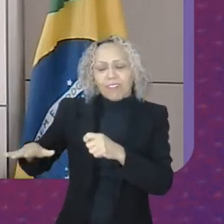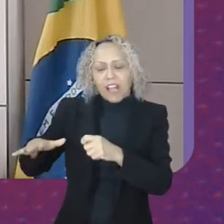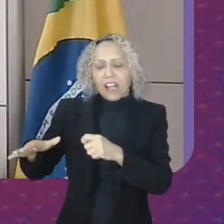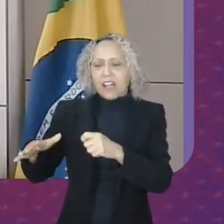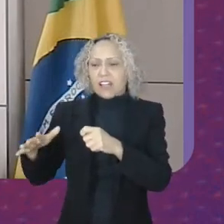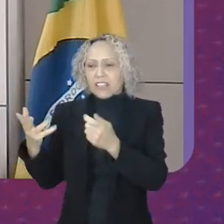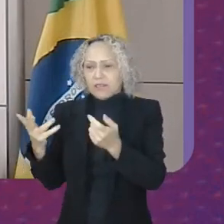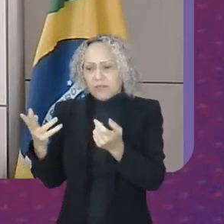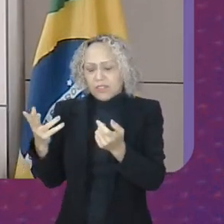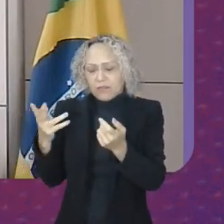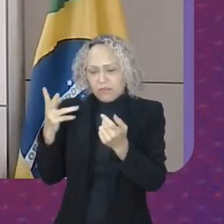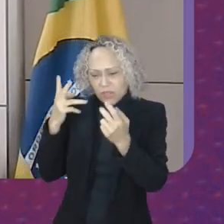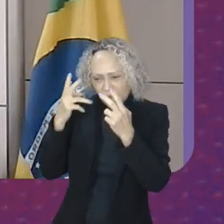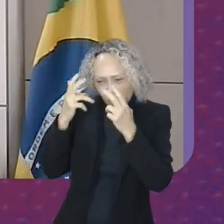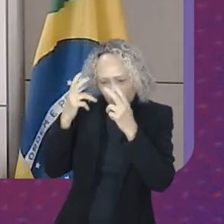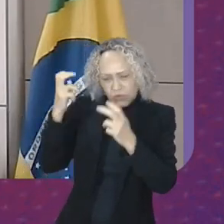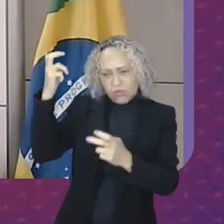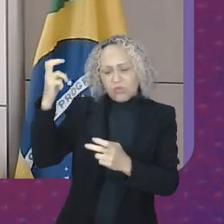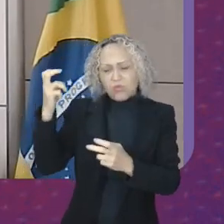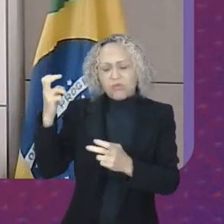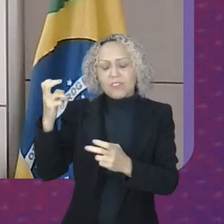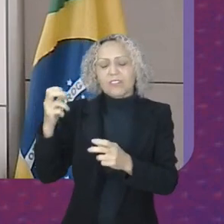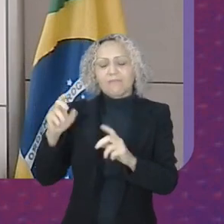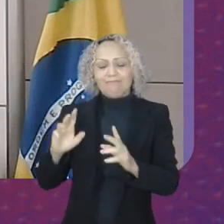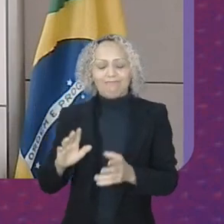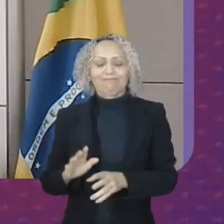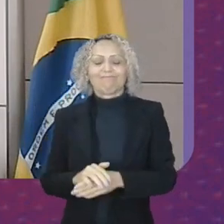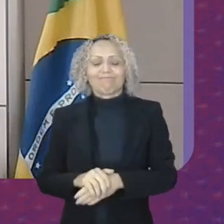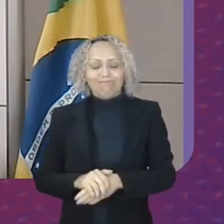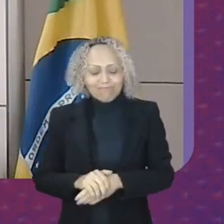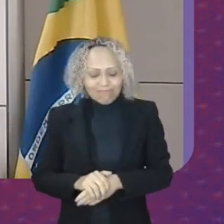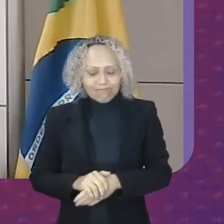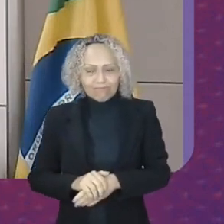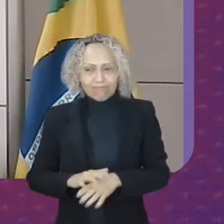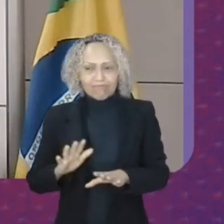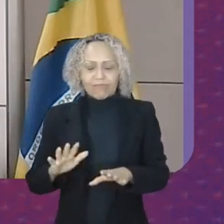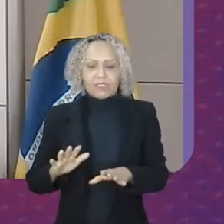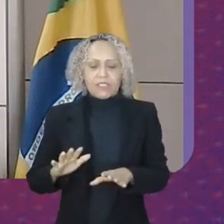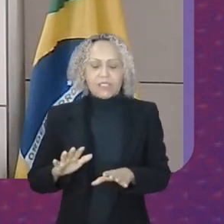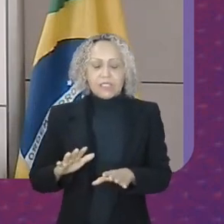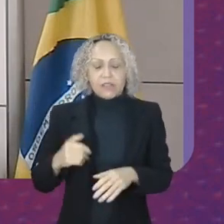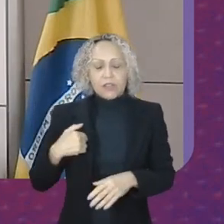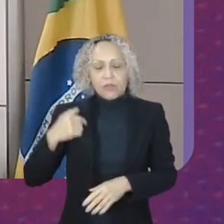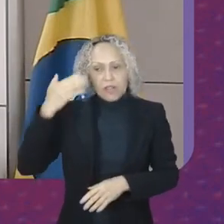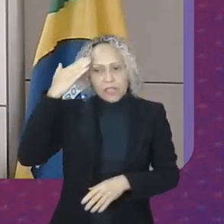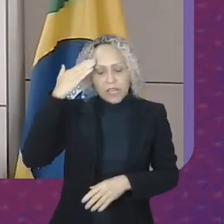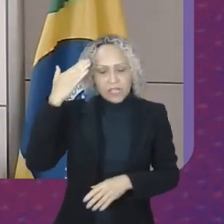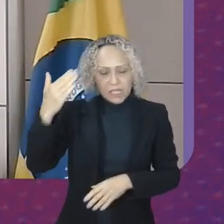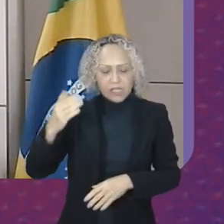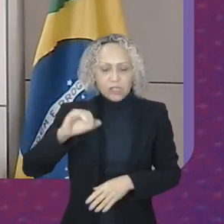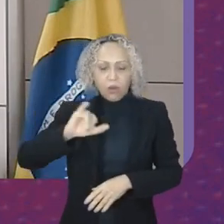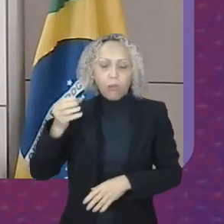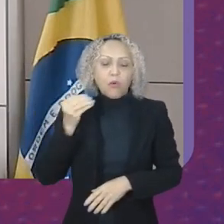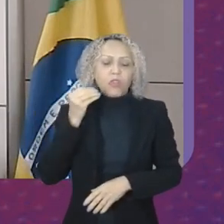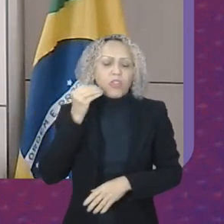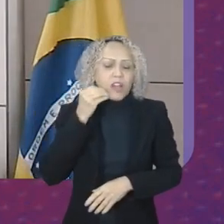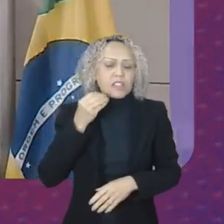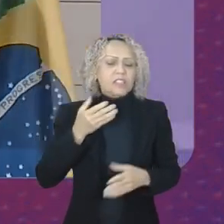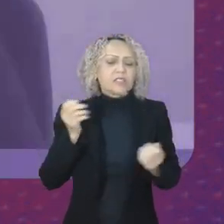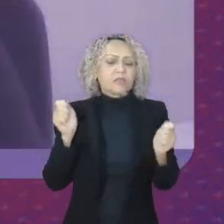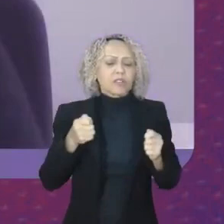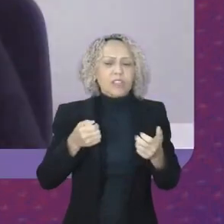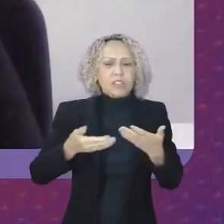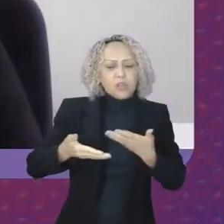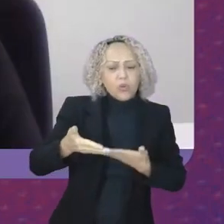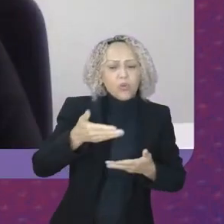política aqui na nossa secretaria, né? Então, agradeço a oportunidade de poder dialogar com vocês e dizer que vocês